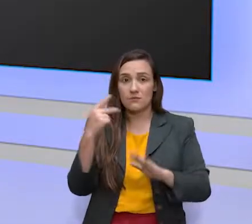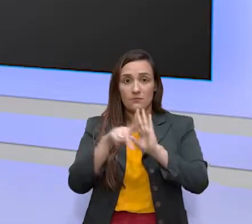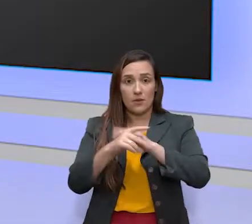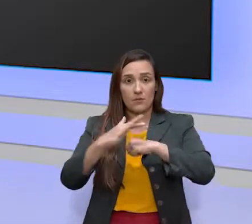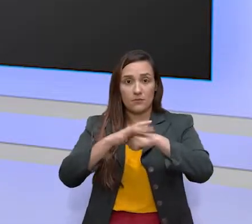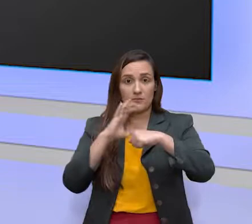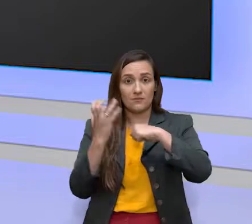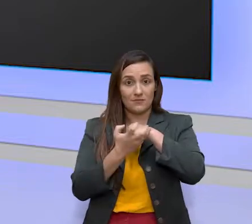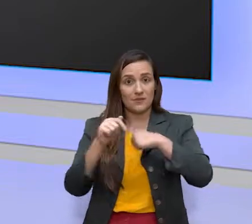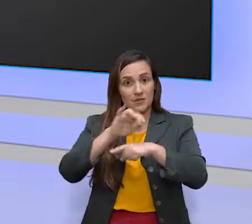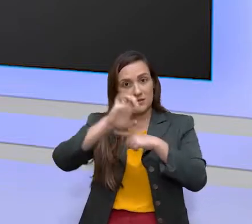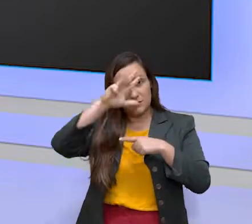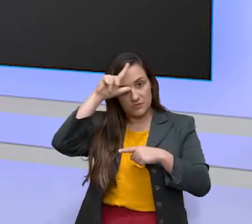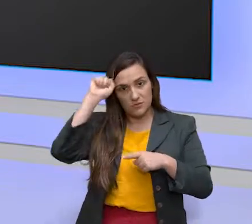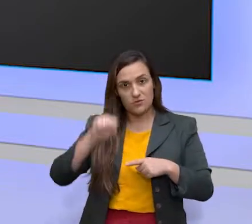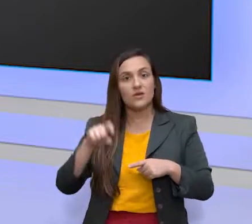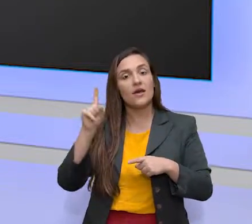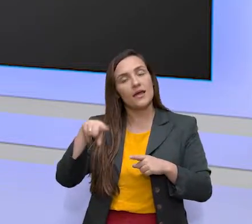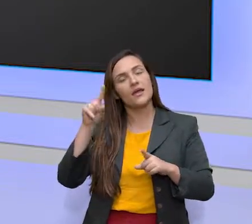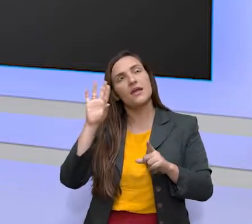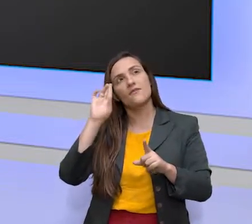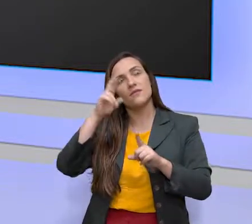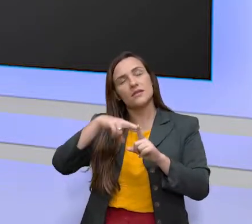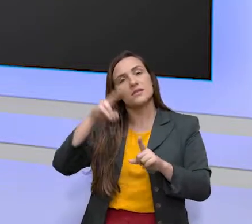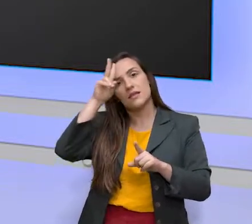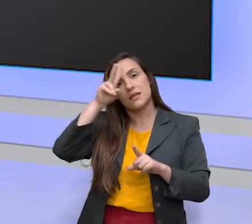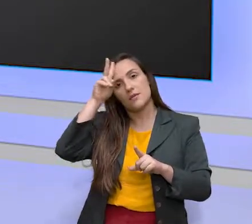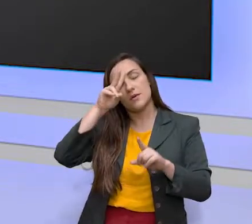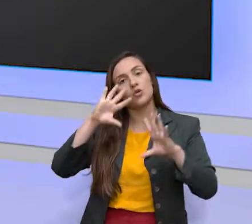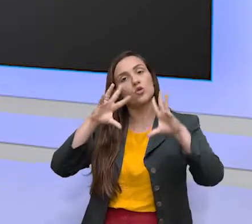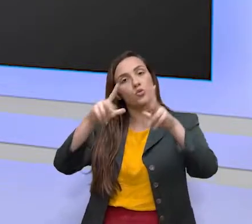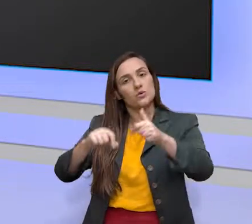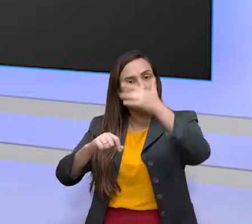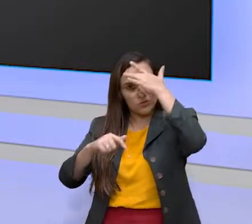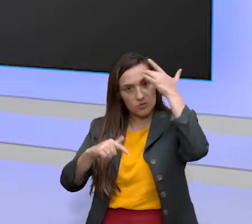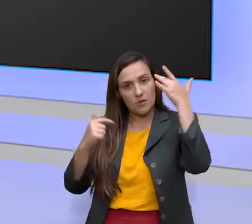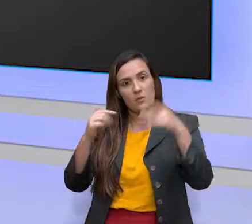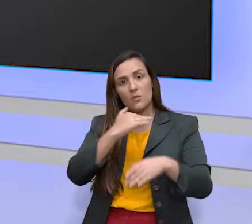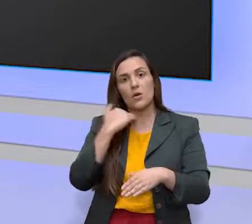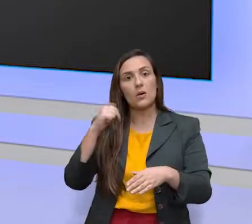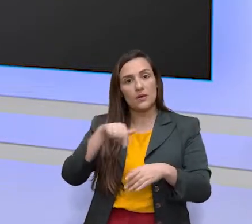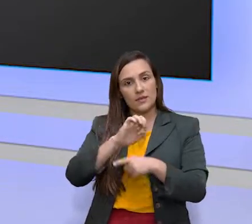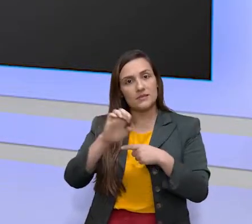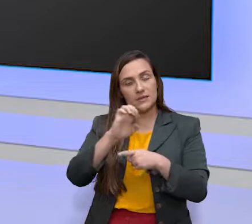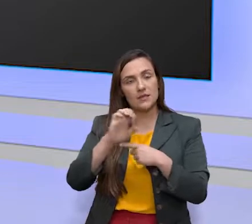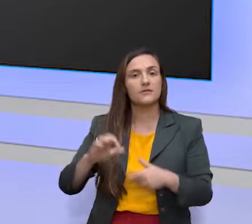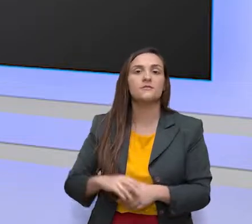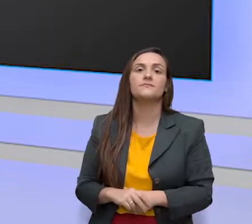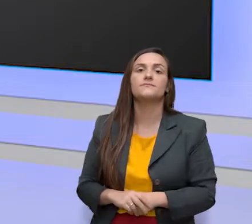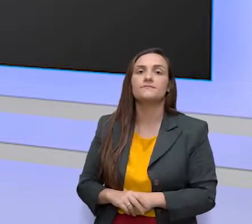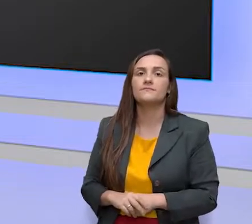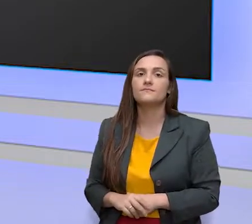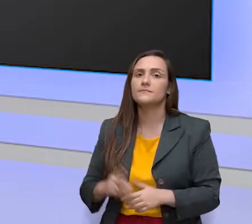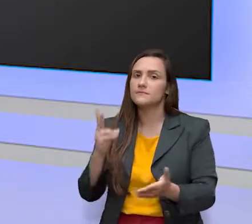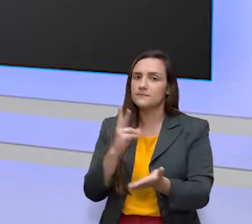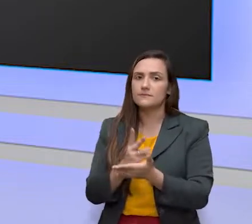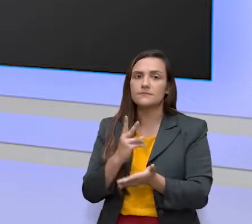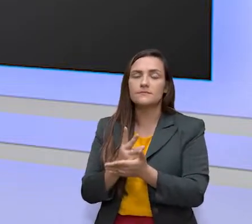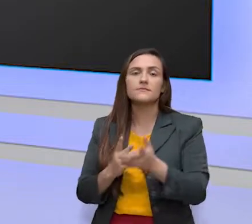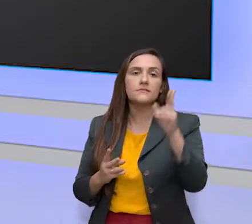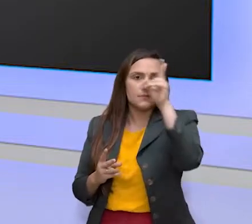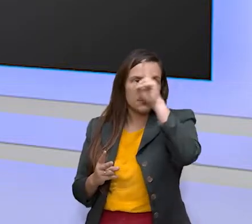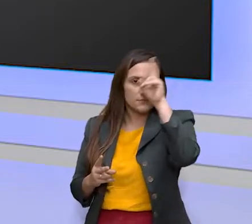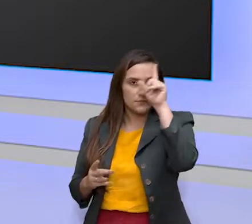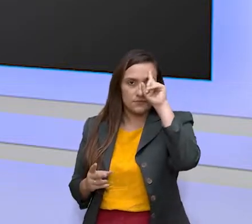decorrência da Covid-19 em Mato Grosso do Sul vai servir para rememorar as vítimas no estado. A partir de agora,